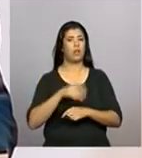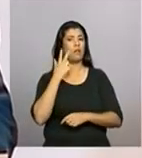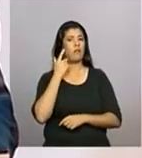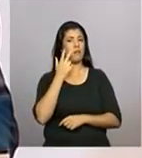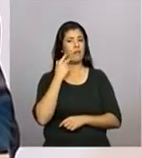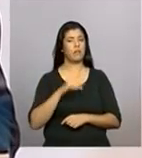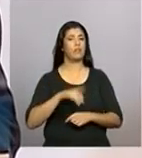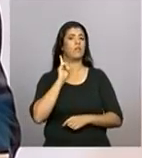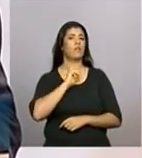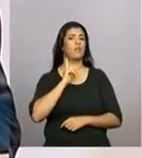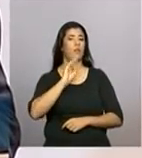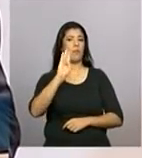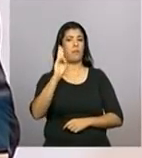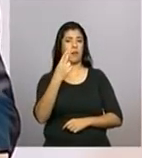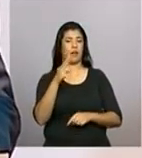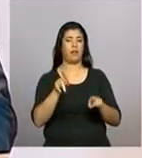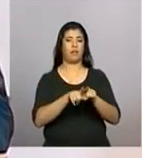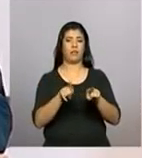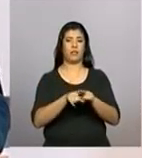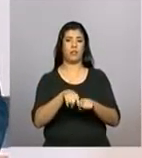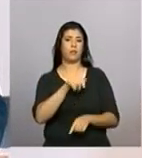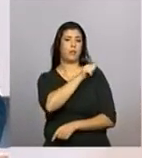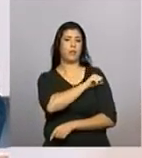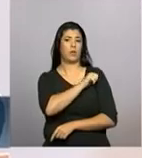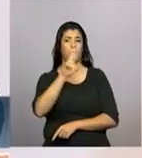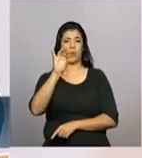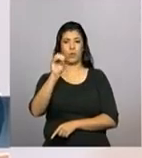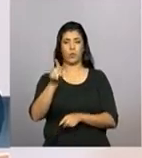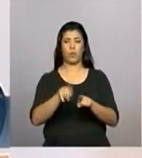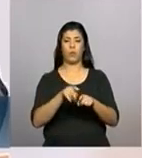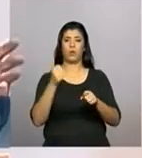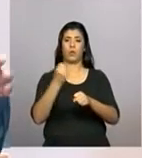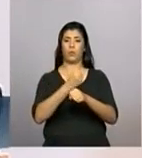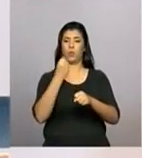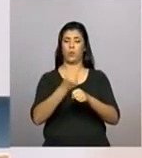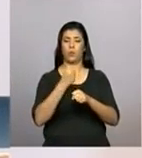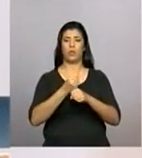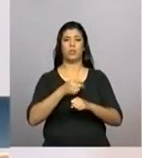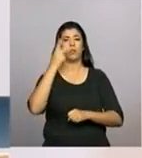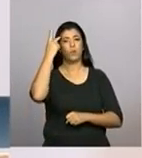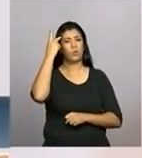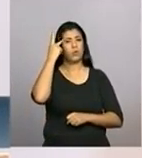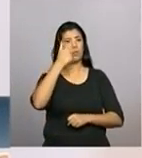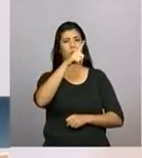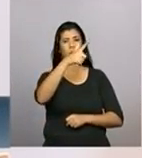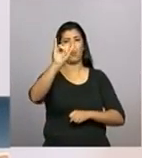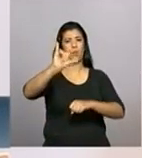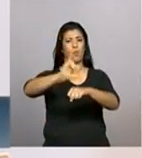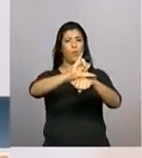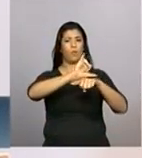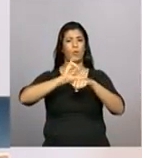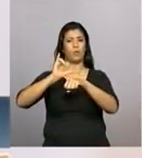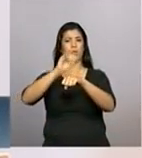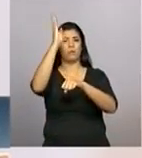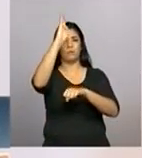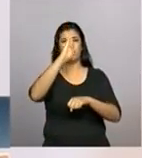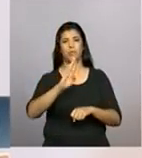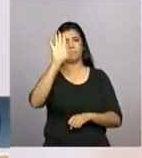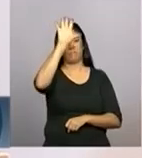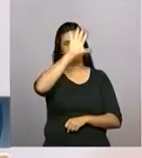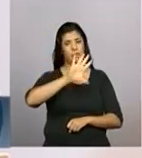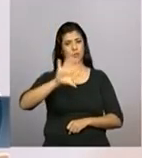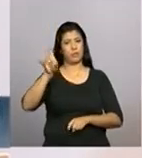Horizonte, obras no Rio de Janeiro, obras em São Paulo e em todas as capitais brasileiras. Quero